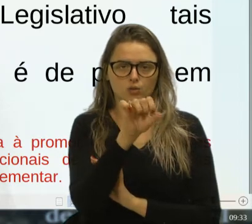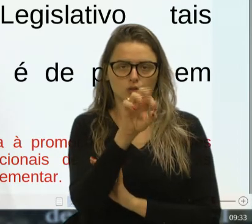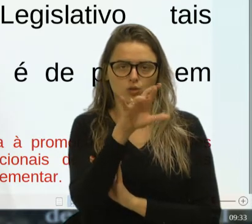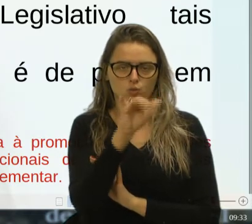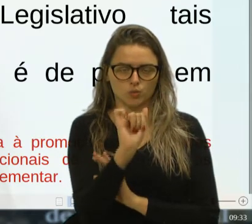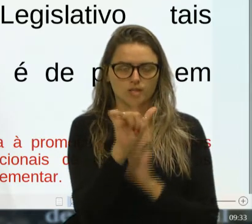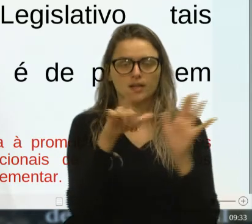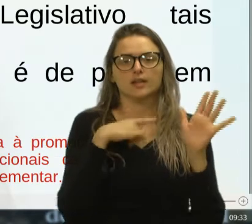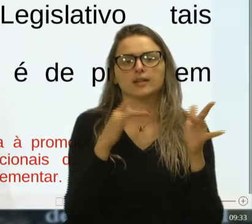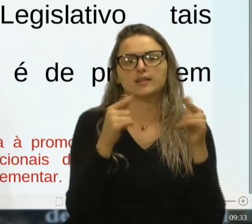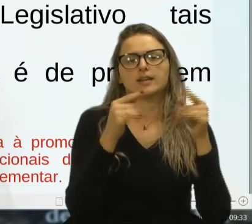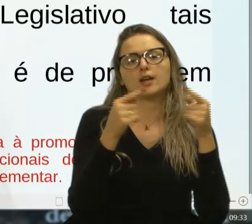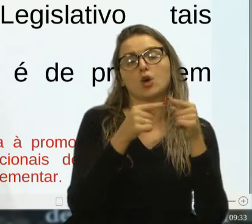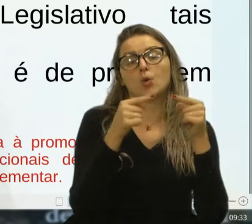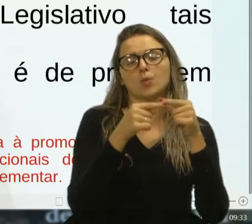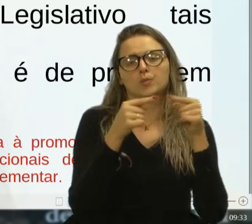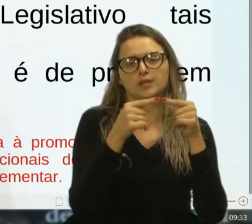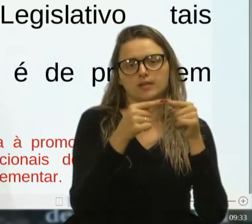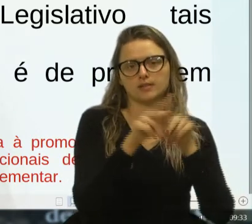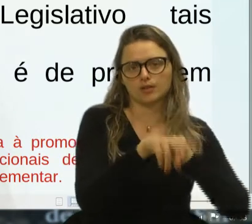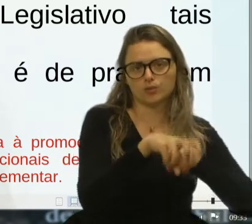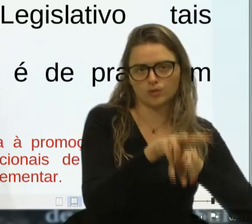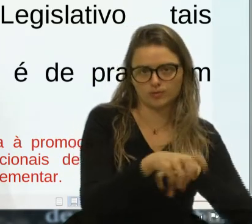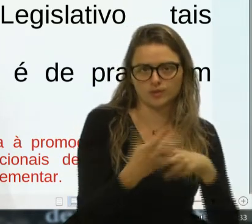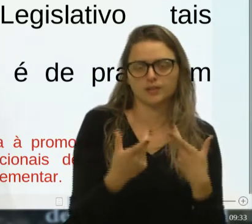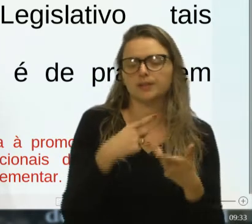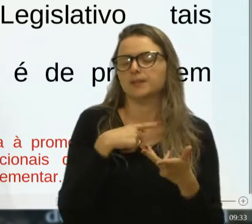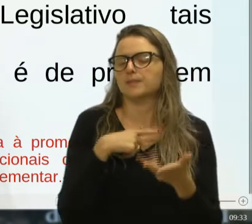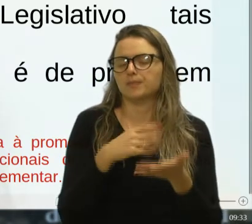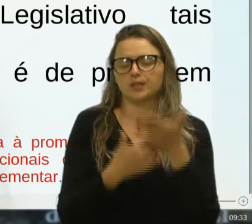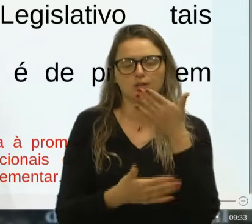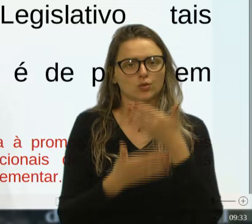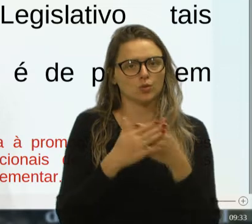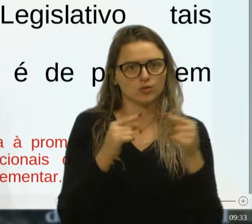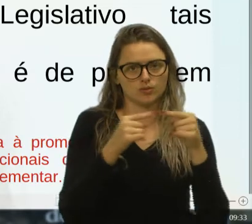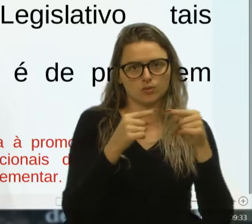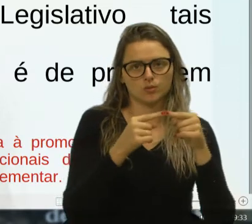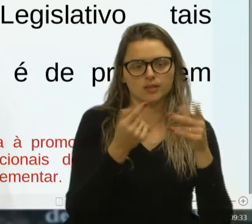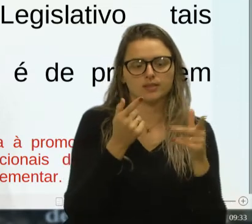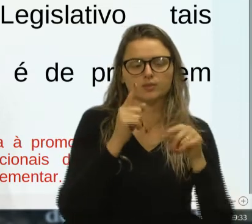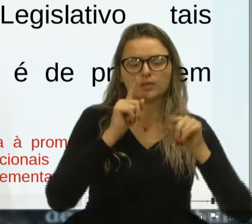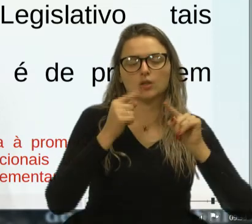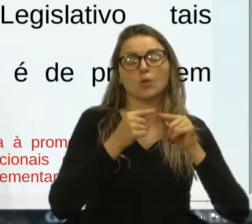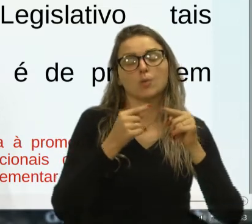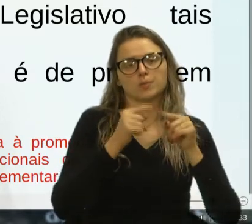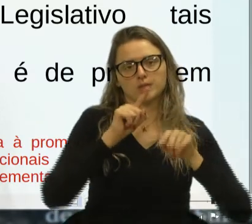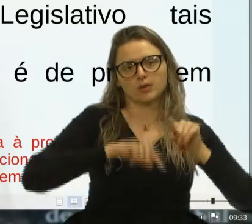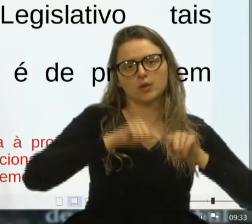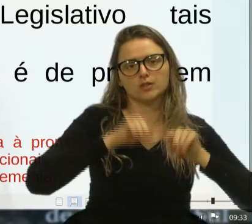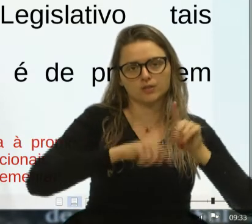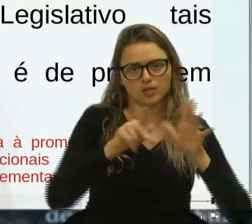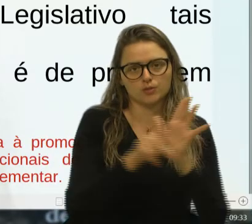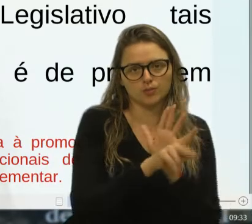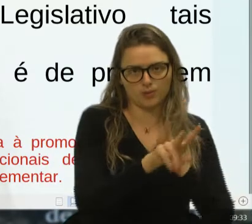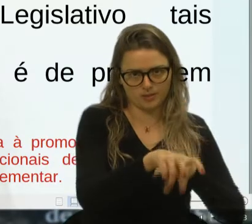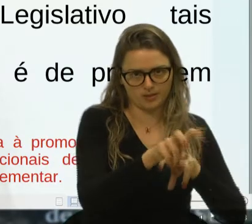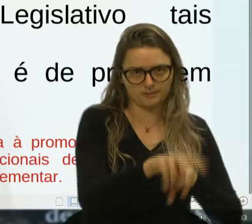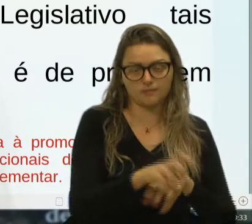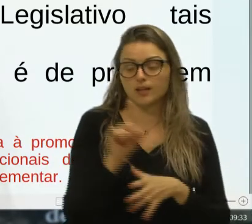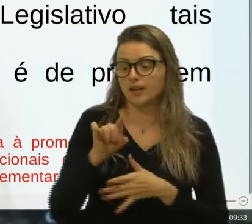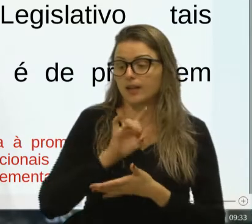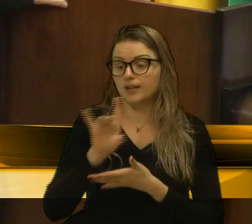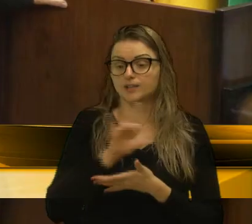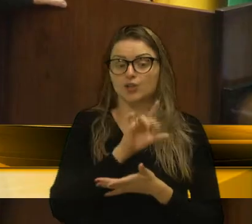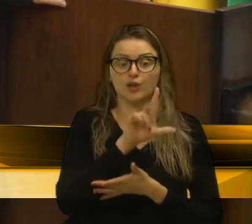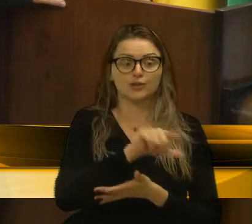agricultura, né? Já existe lá, todas elas vinculadas à atividade rural. Então é só uma definição de